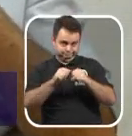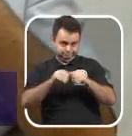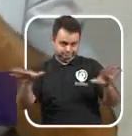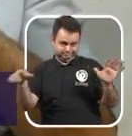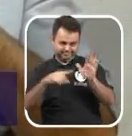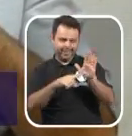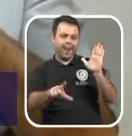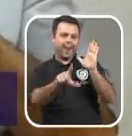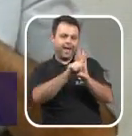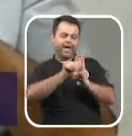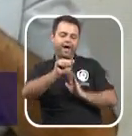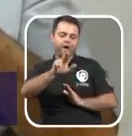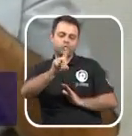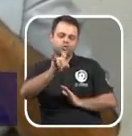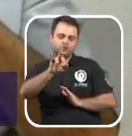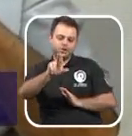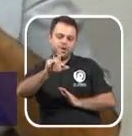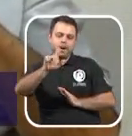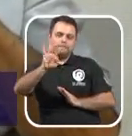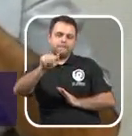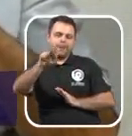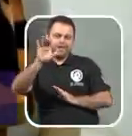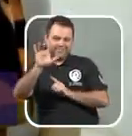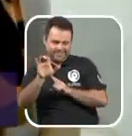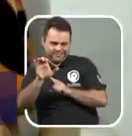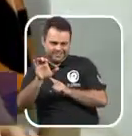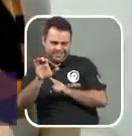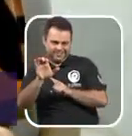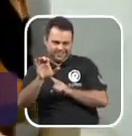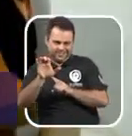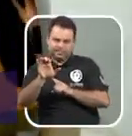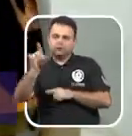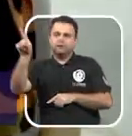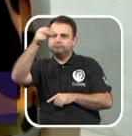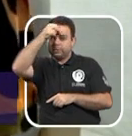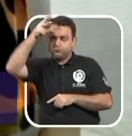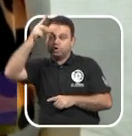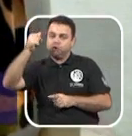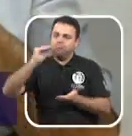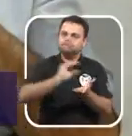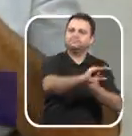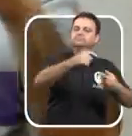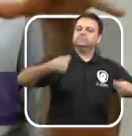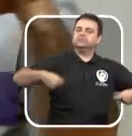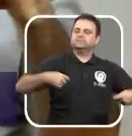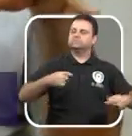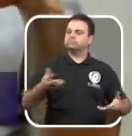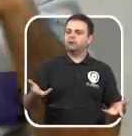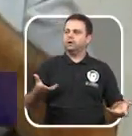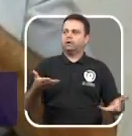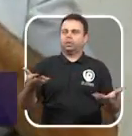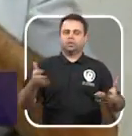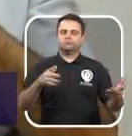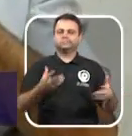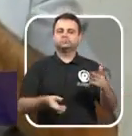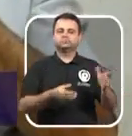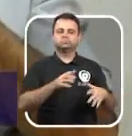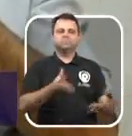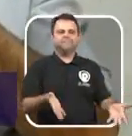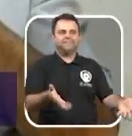não repassava recursos para município que não tinha um conselho montado. Era uma exigência. Era uma exigência, então eles montaram na Bacia das Almas ali